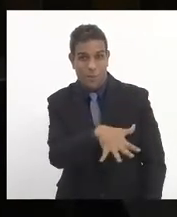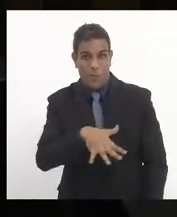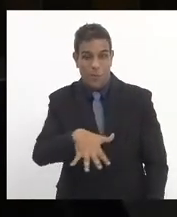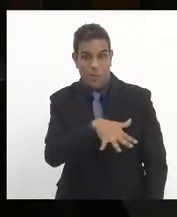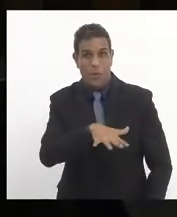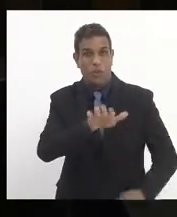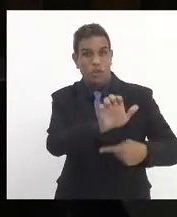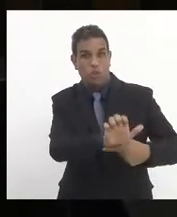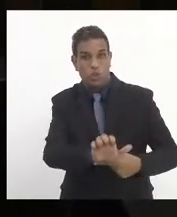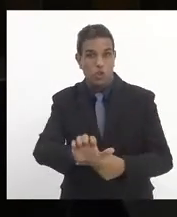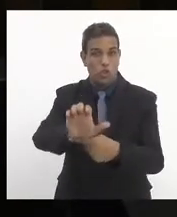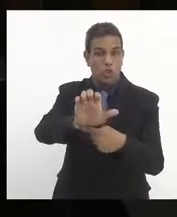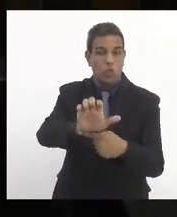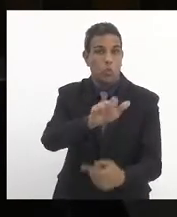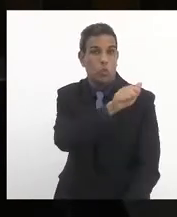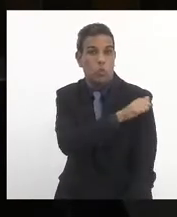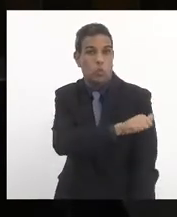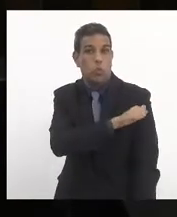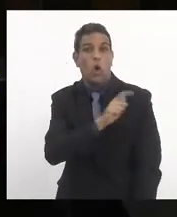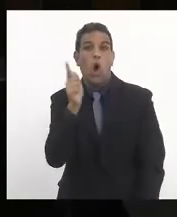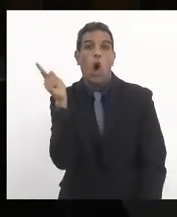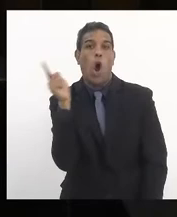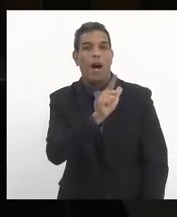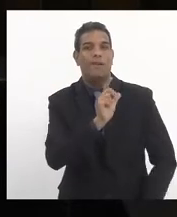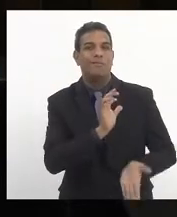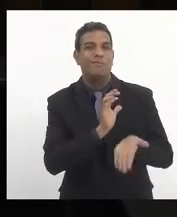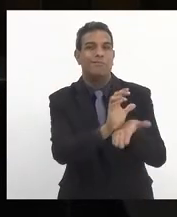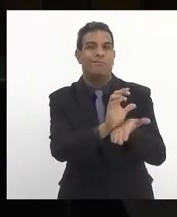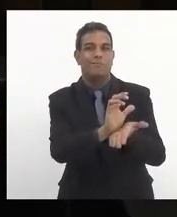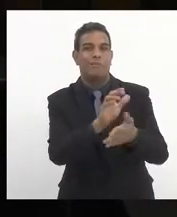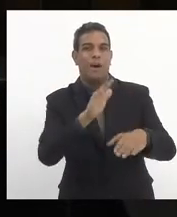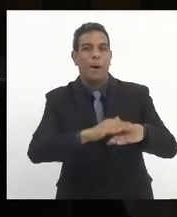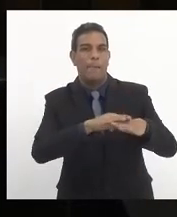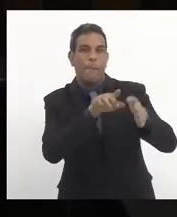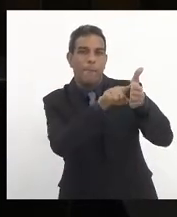União, o Estado e municípios, é que financiam essa pesquisa.